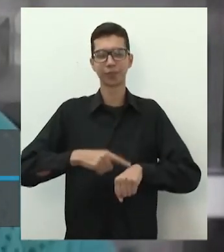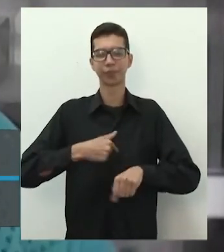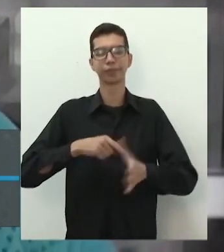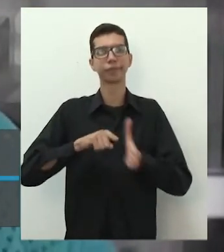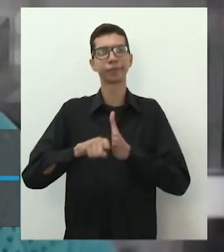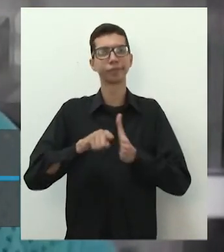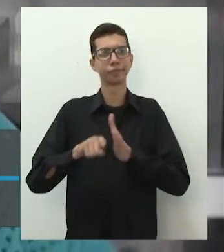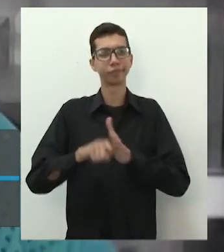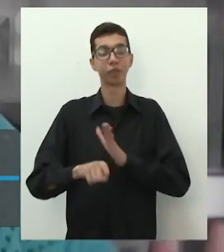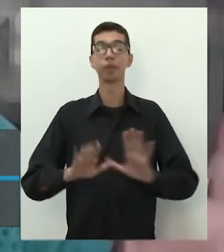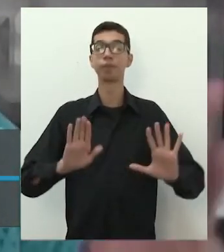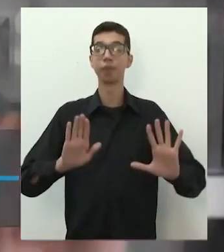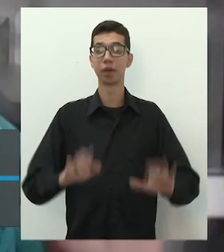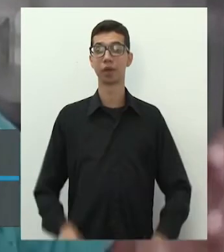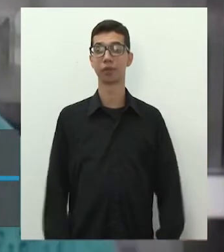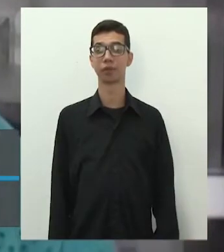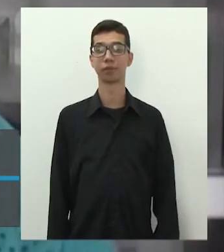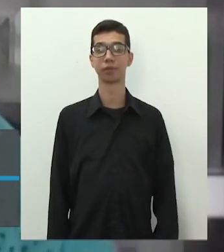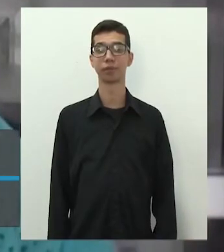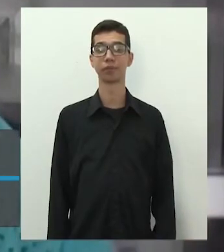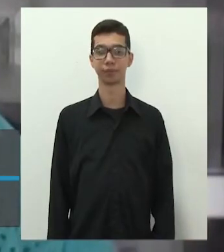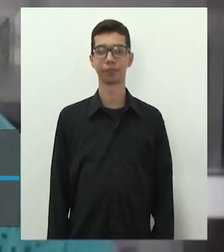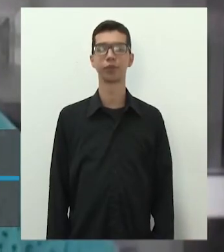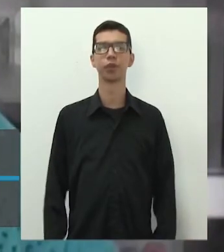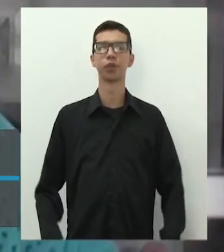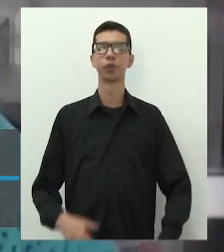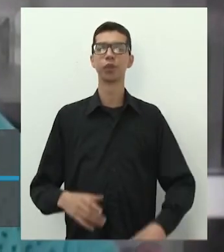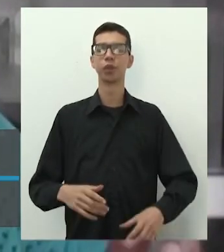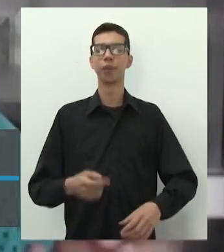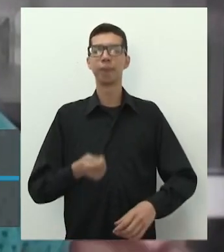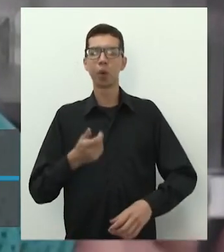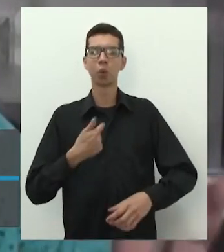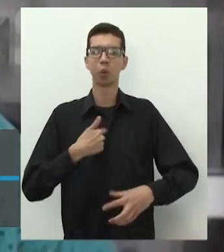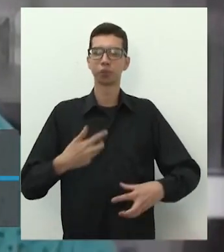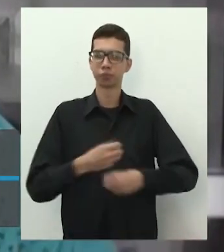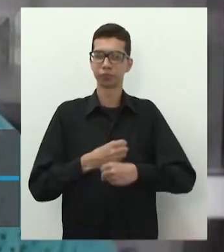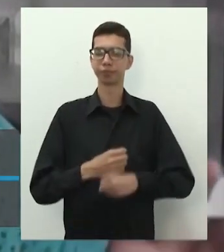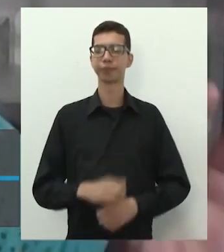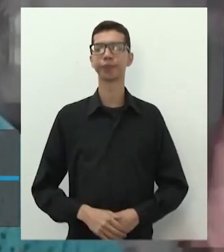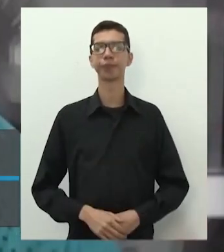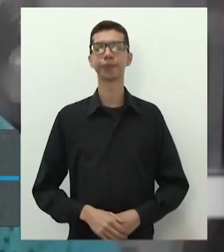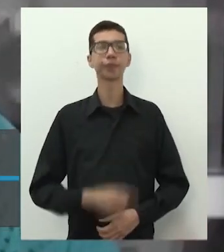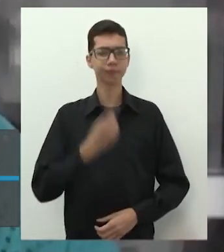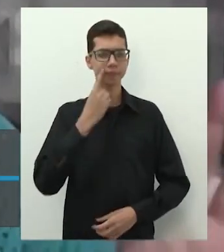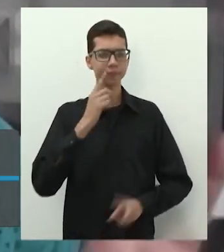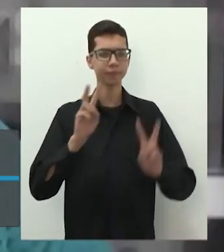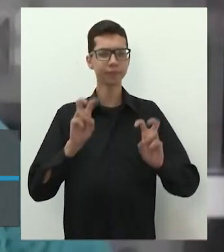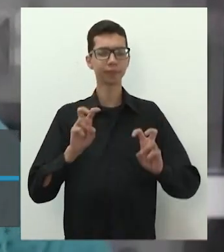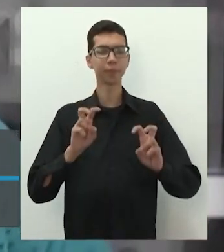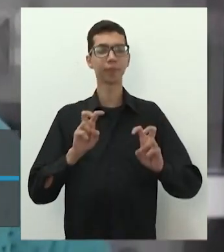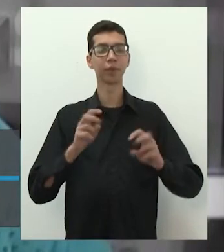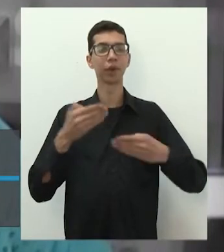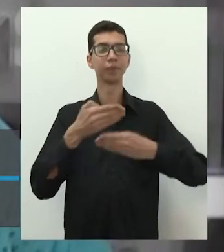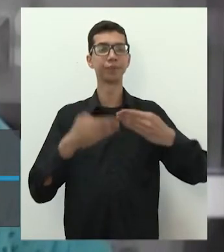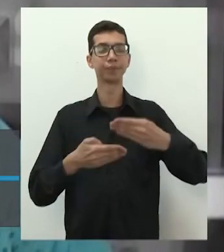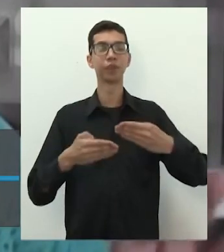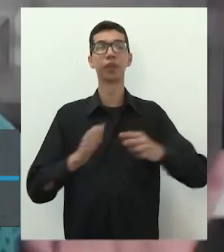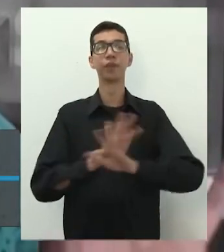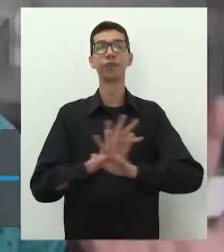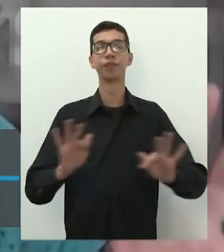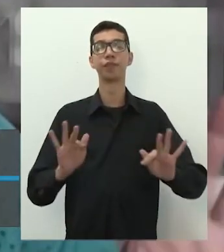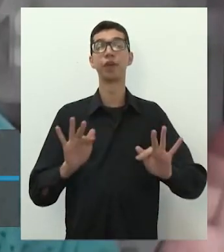professora Priscila, nossa amiga Priscila, ela coloca que uma promotora pública, uma vez, numa palestra que ela assistiu, provavelmente, colocou